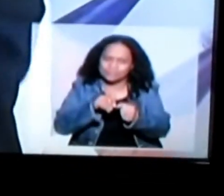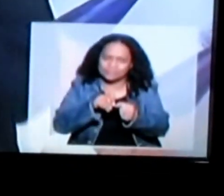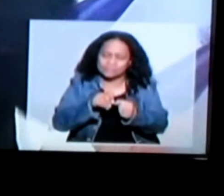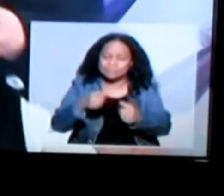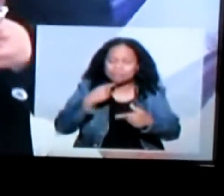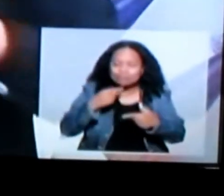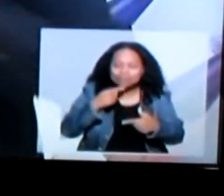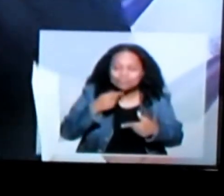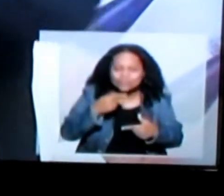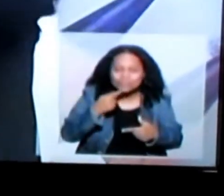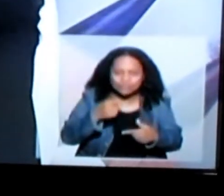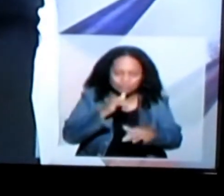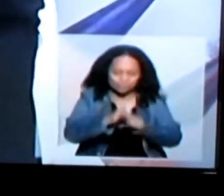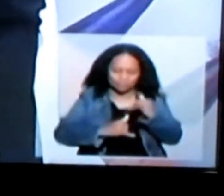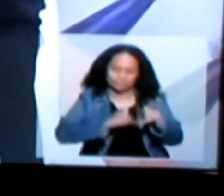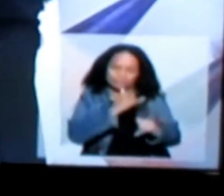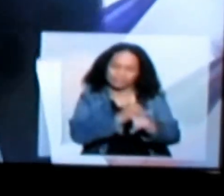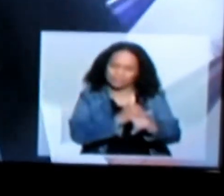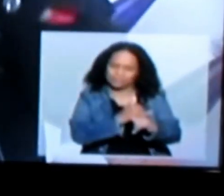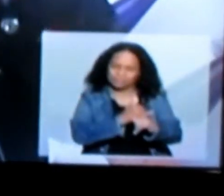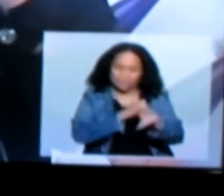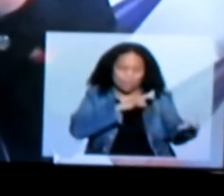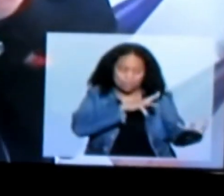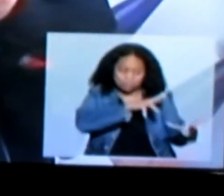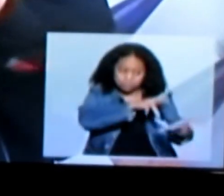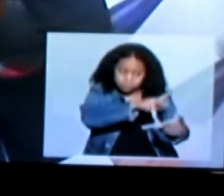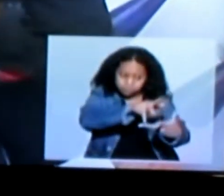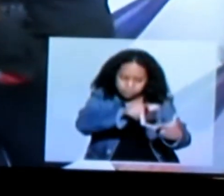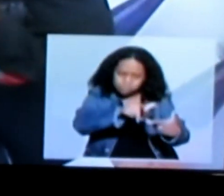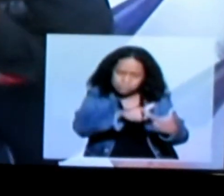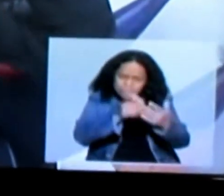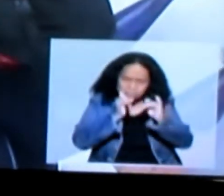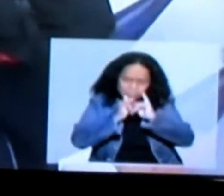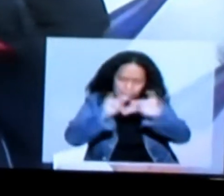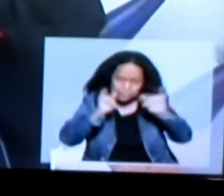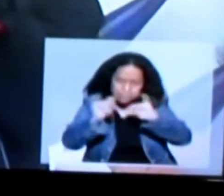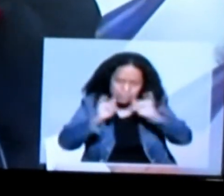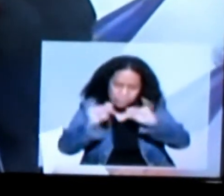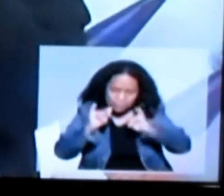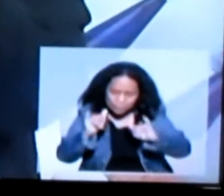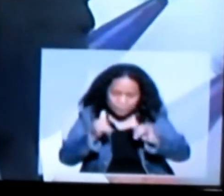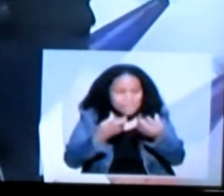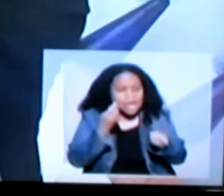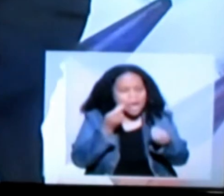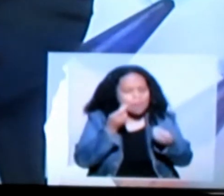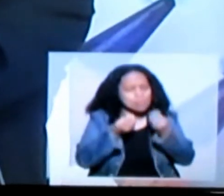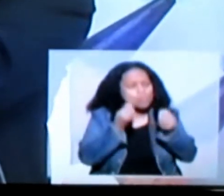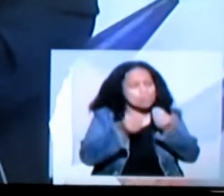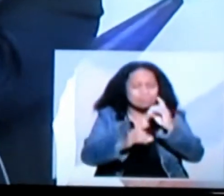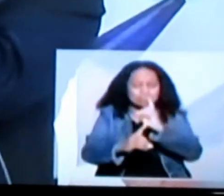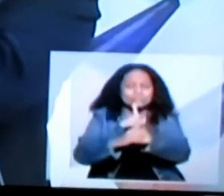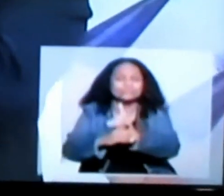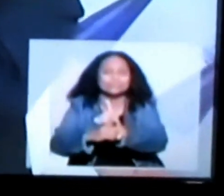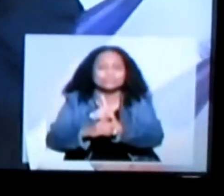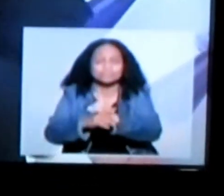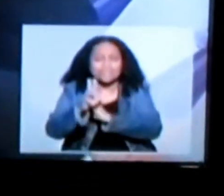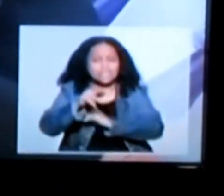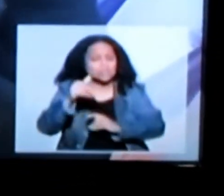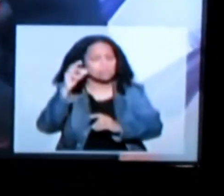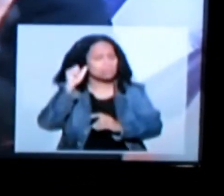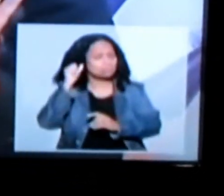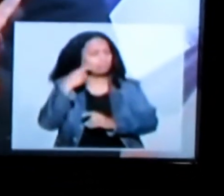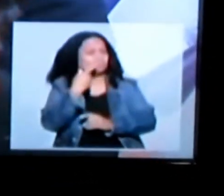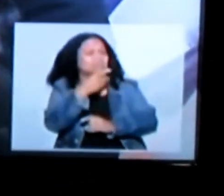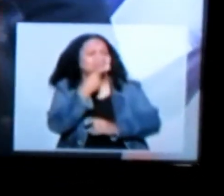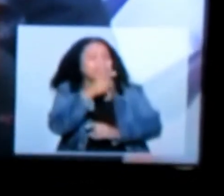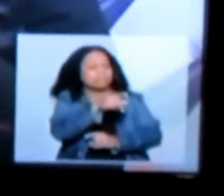qual é a dúvida do pessoal? Na internet é um mundo de informações, não é isso? E aí, como é que acha o teu canal se, não, se a pessoa não te conhece, nunca ouviu falar